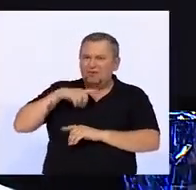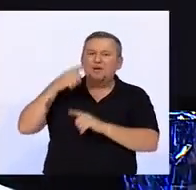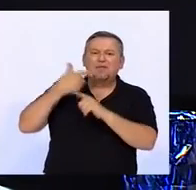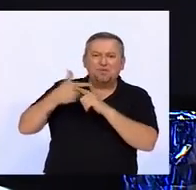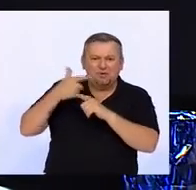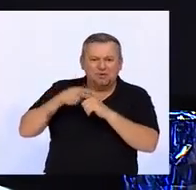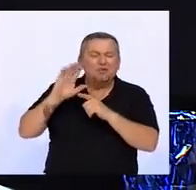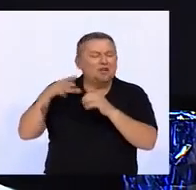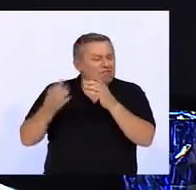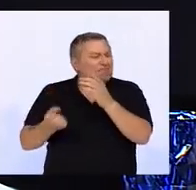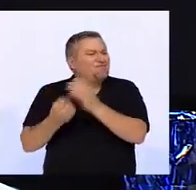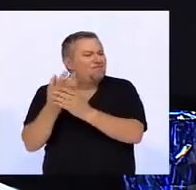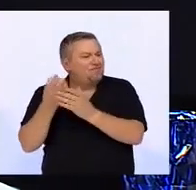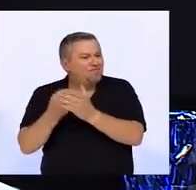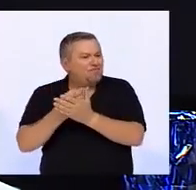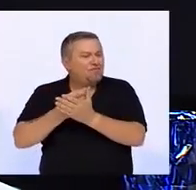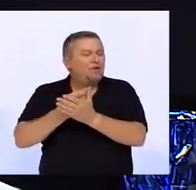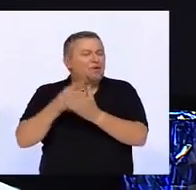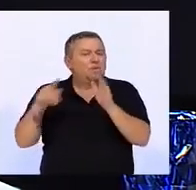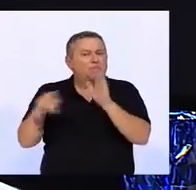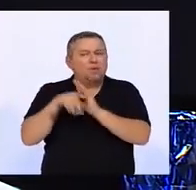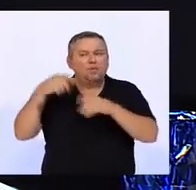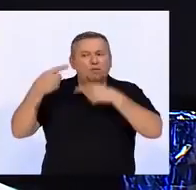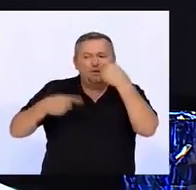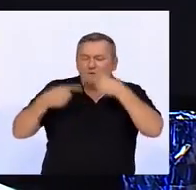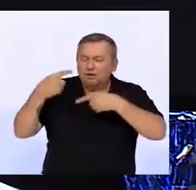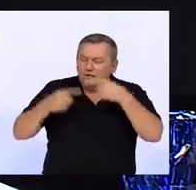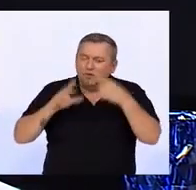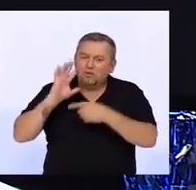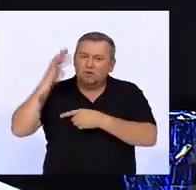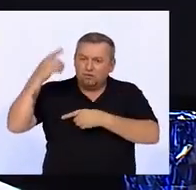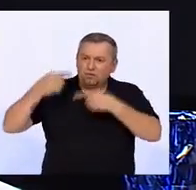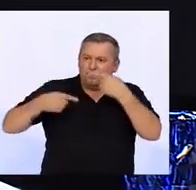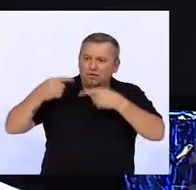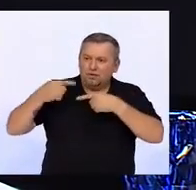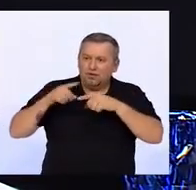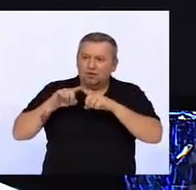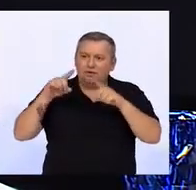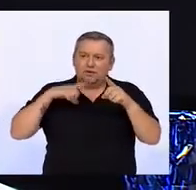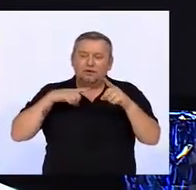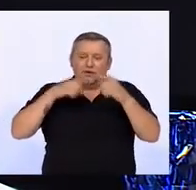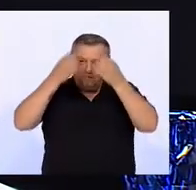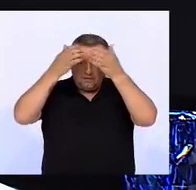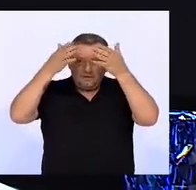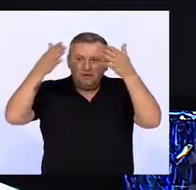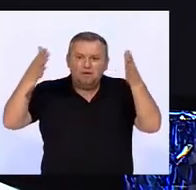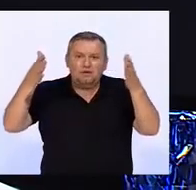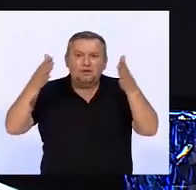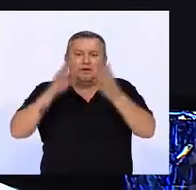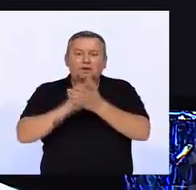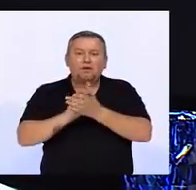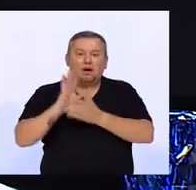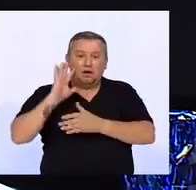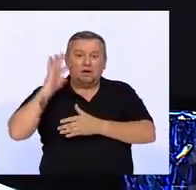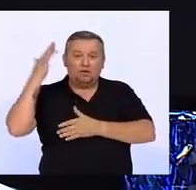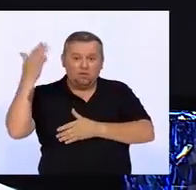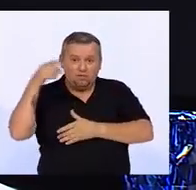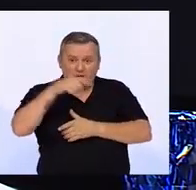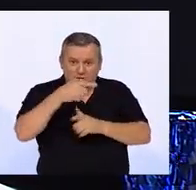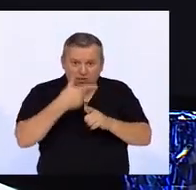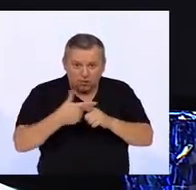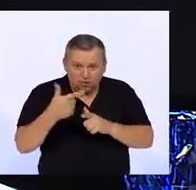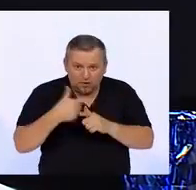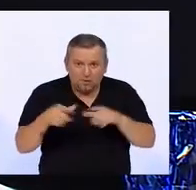foram criados por vontade política mesmo, por decisões políticas. Então fica claro que resolver essas